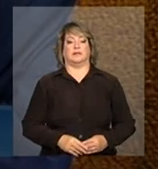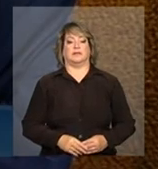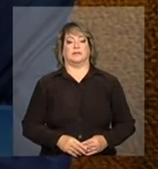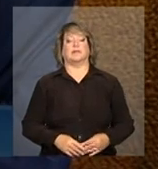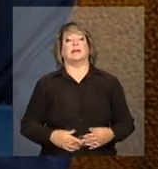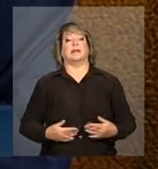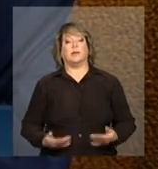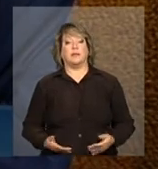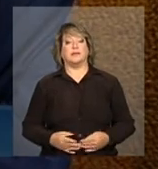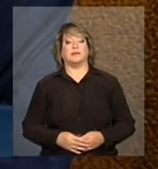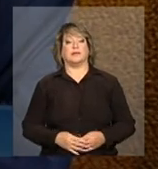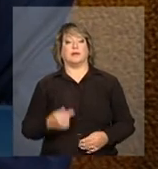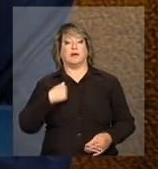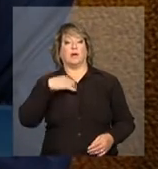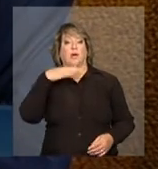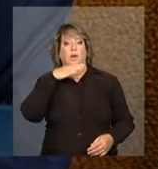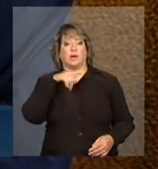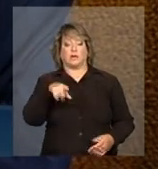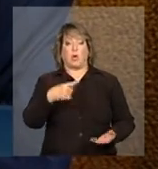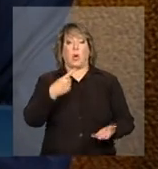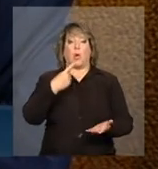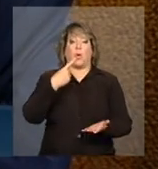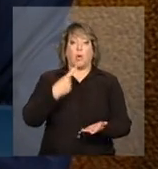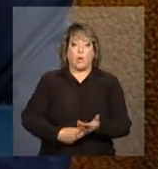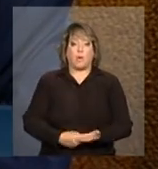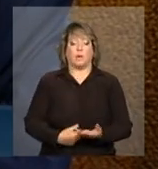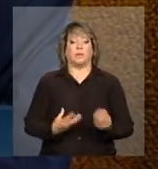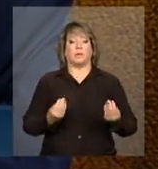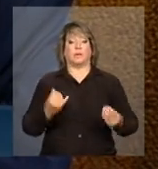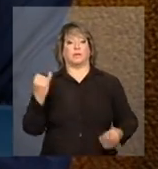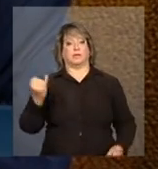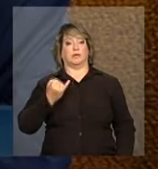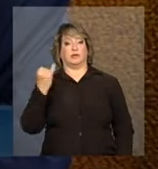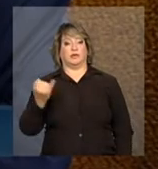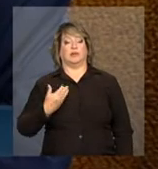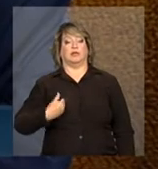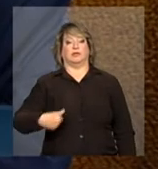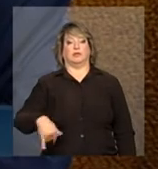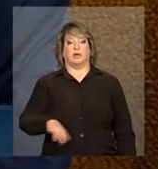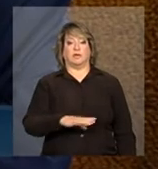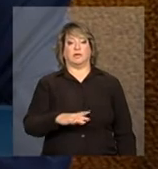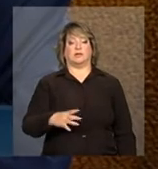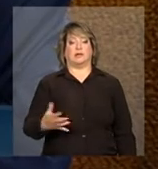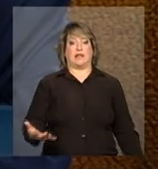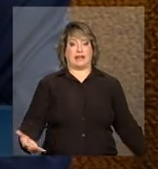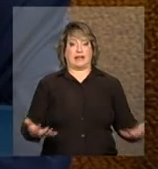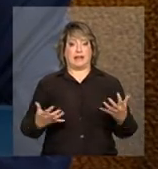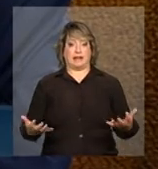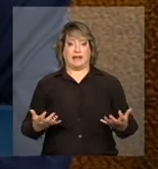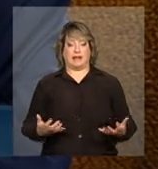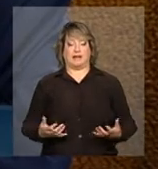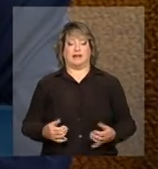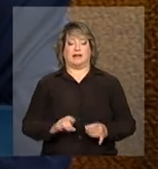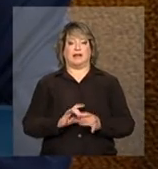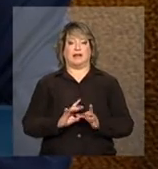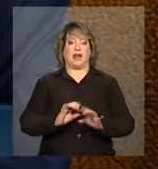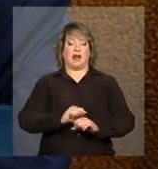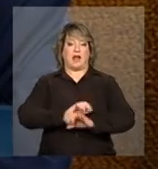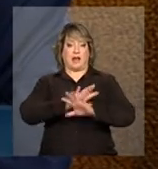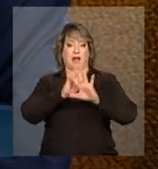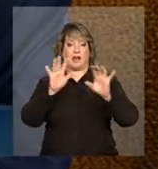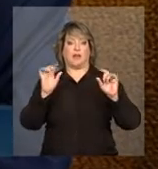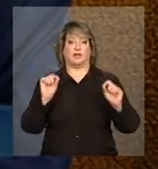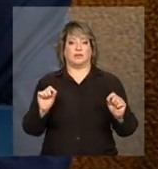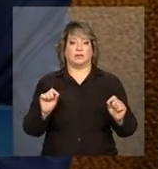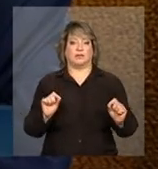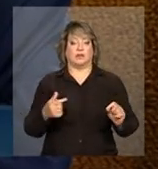Então, eu acho que o compromisso muito importante que a gente quer deixar bastante claro é assim: ainda